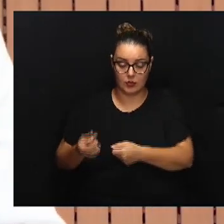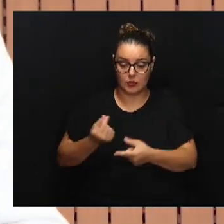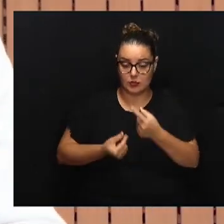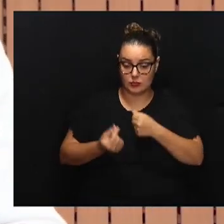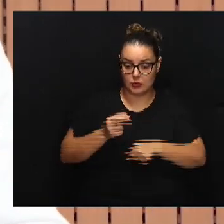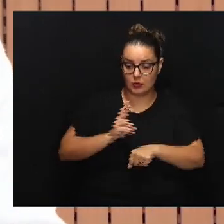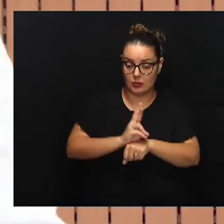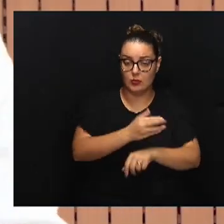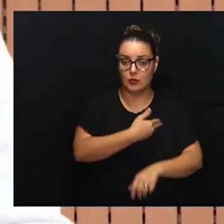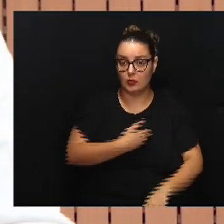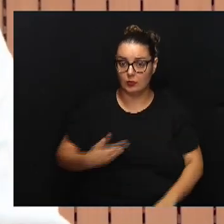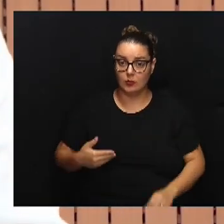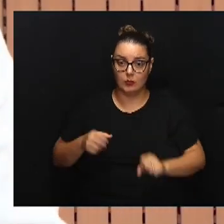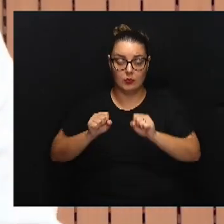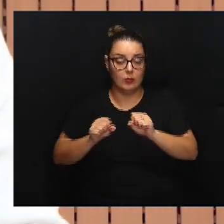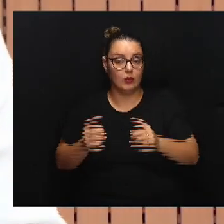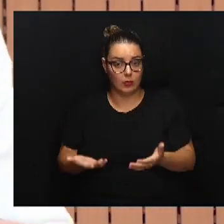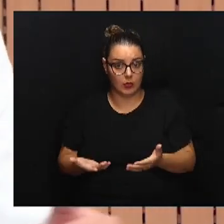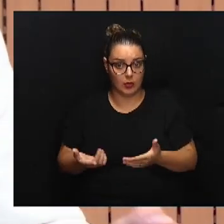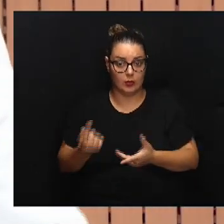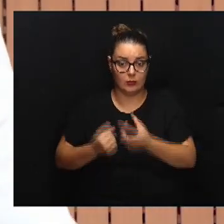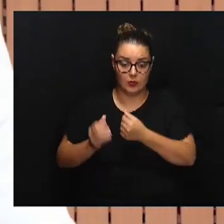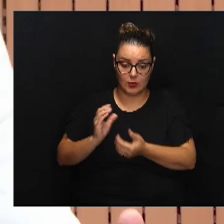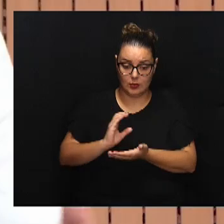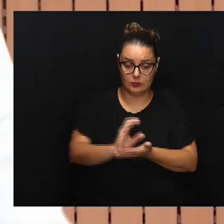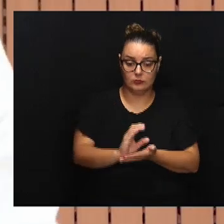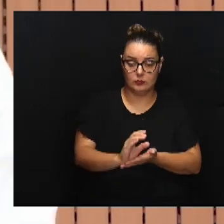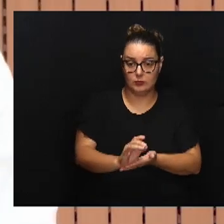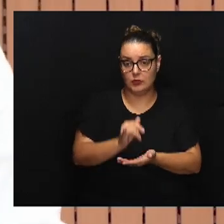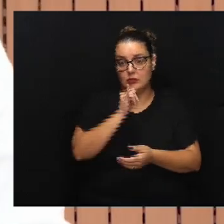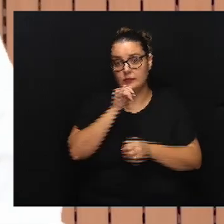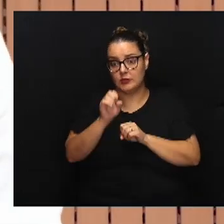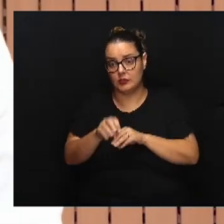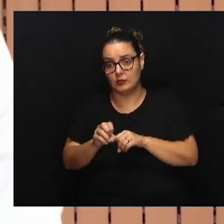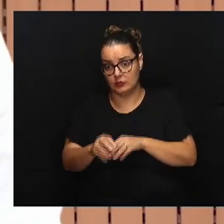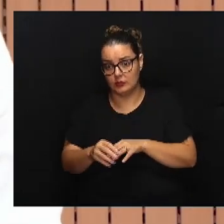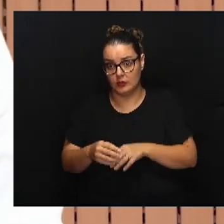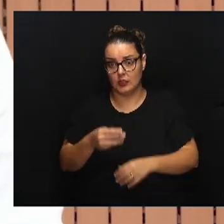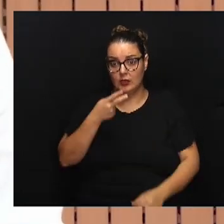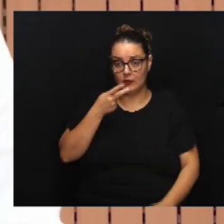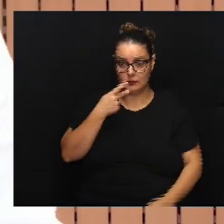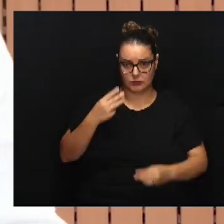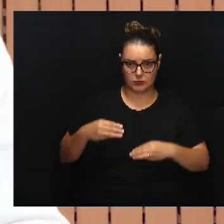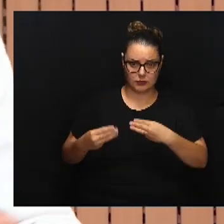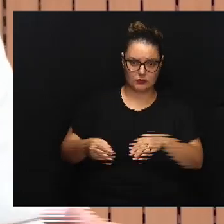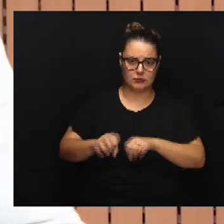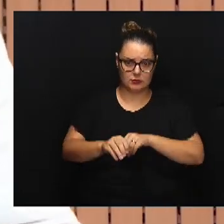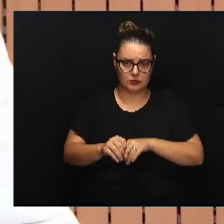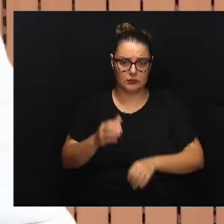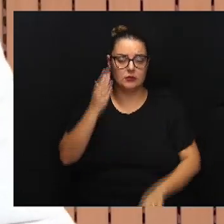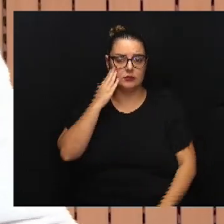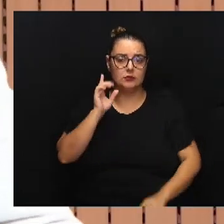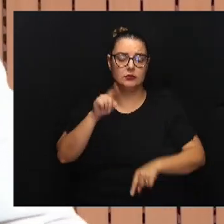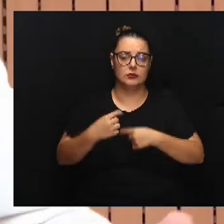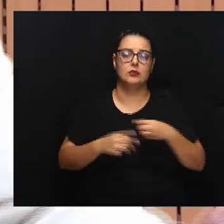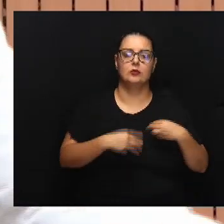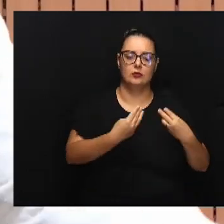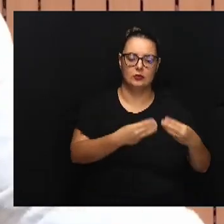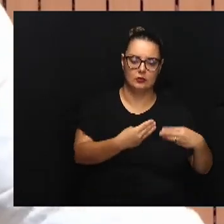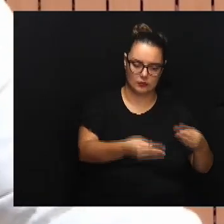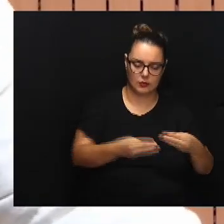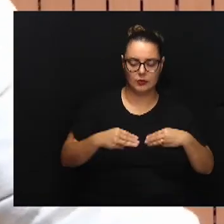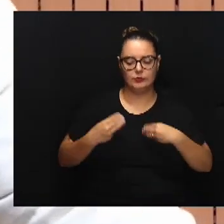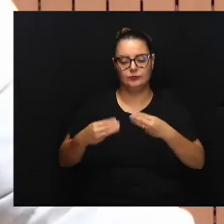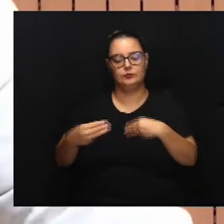públicos podem ser repassados. No caso de educação, eu estou me referindo aqui ao Ministério da Educação, eu sei que tem outros ministérios